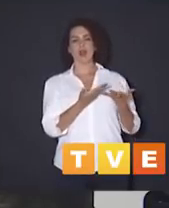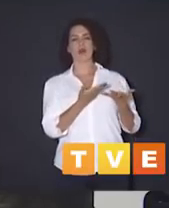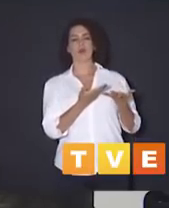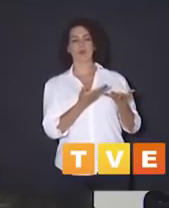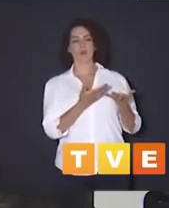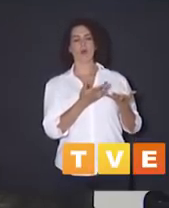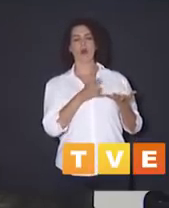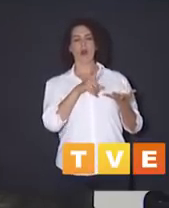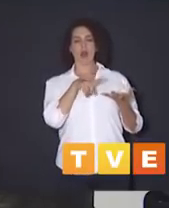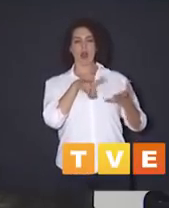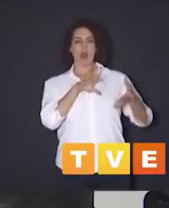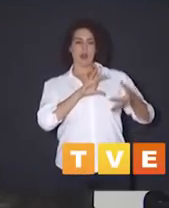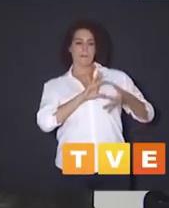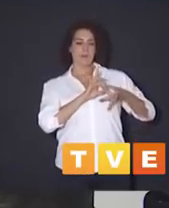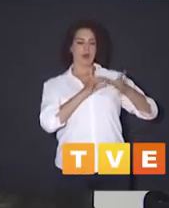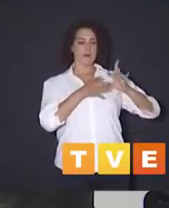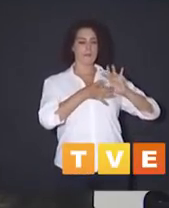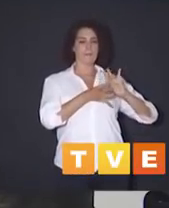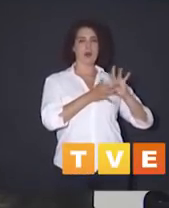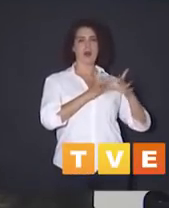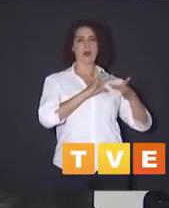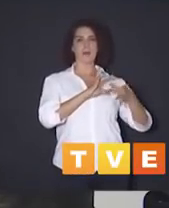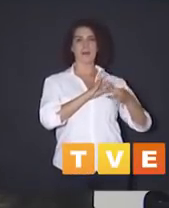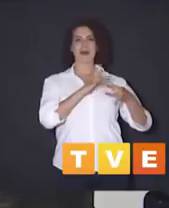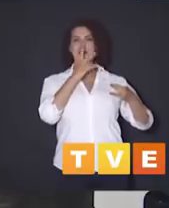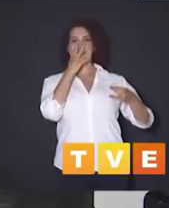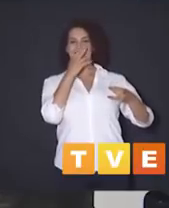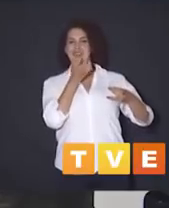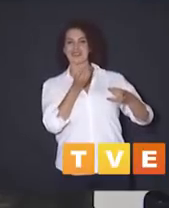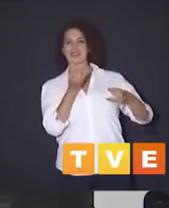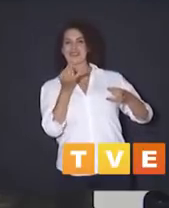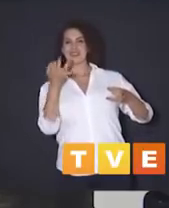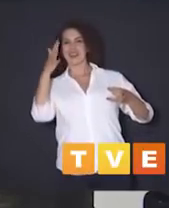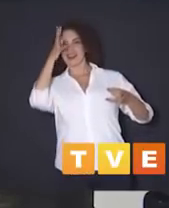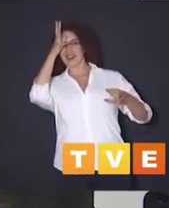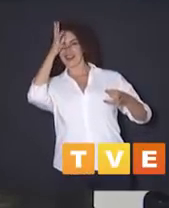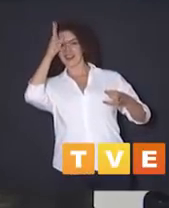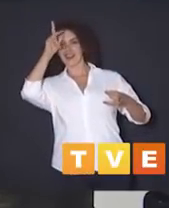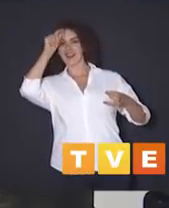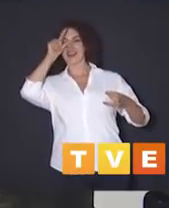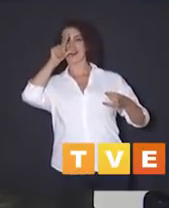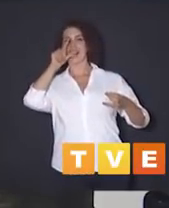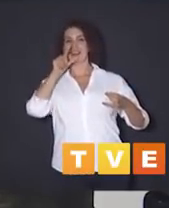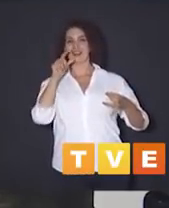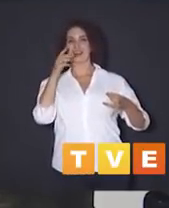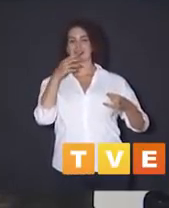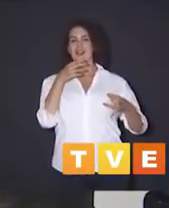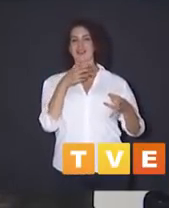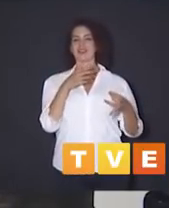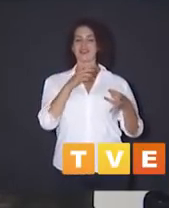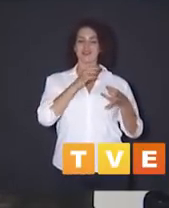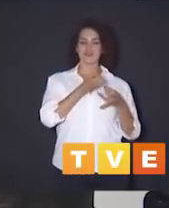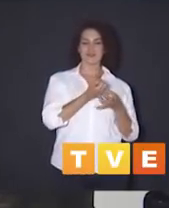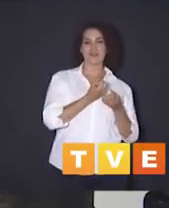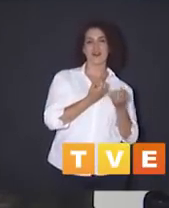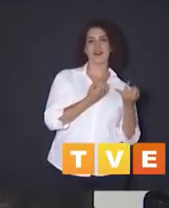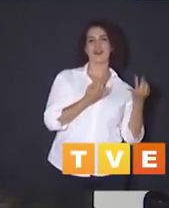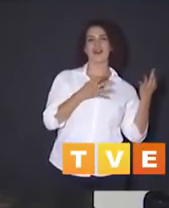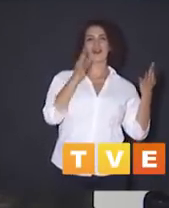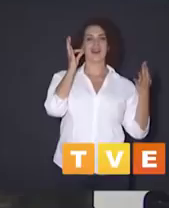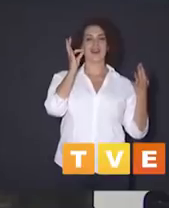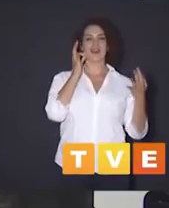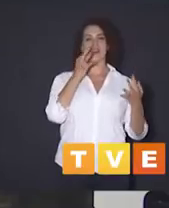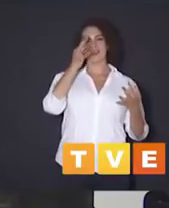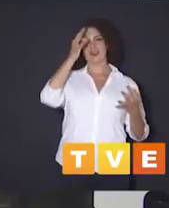território de muitos galos e muitas galinhas e esse território tem